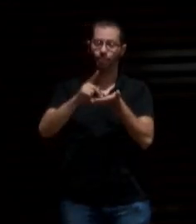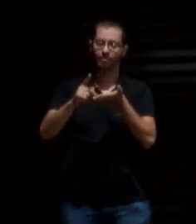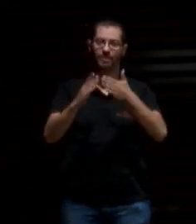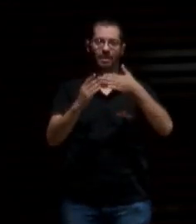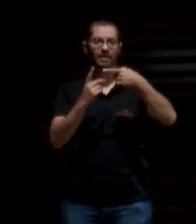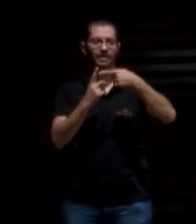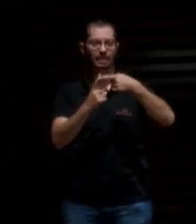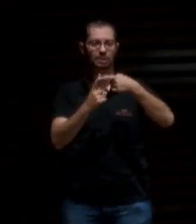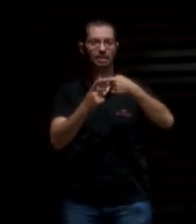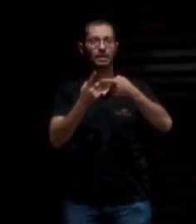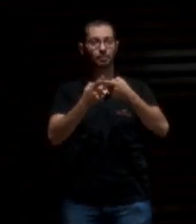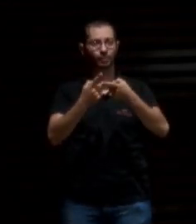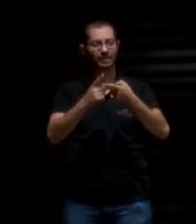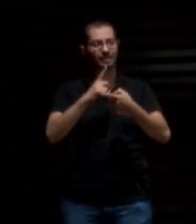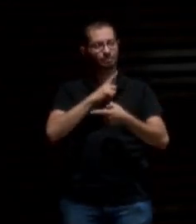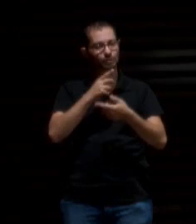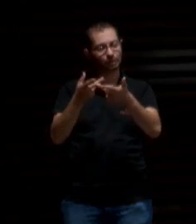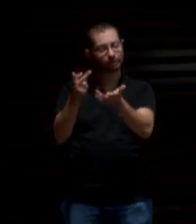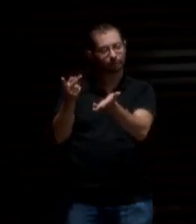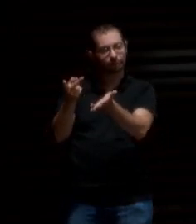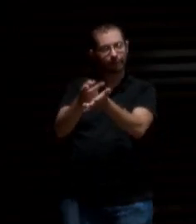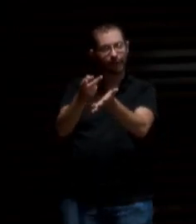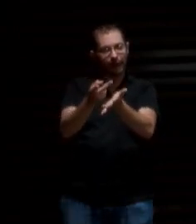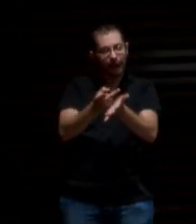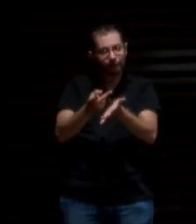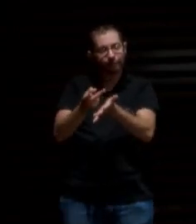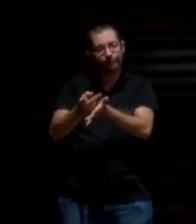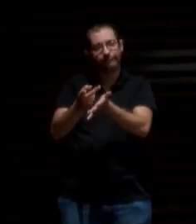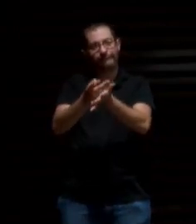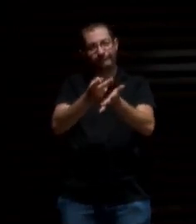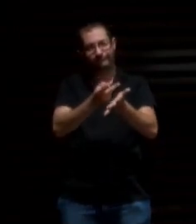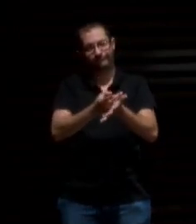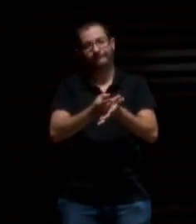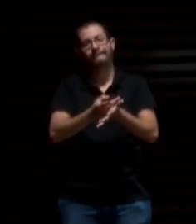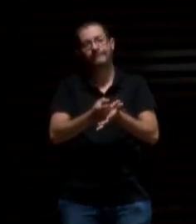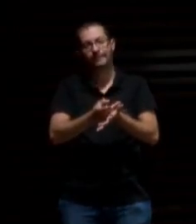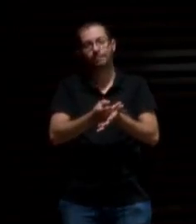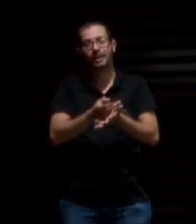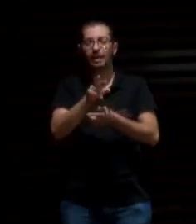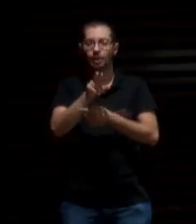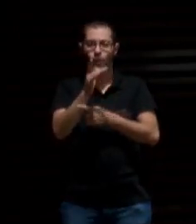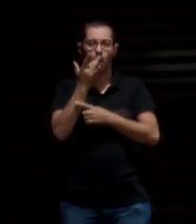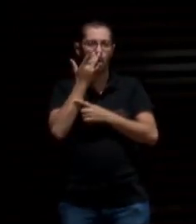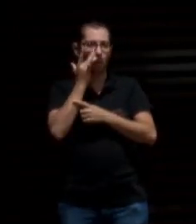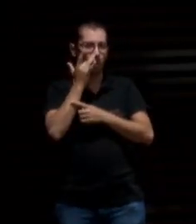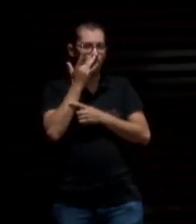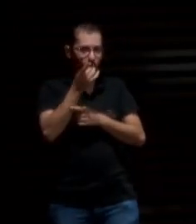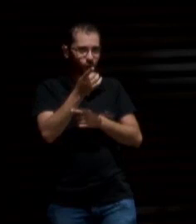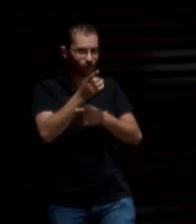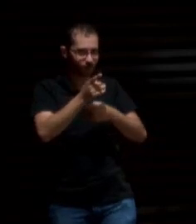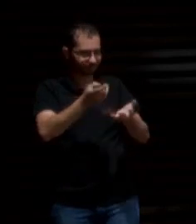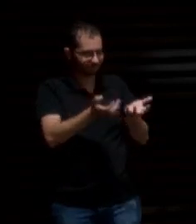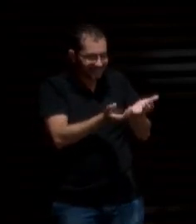tem muito joio no meio do trigo. E a provação tira o joio, como faz no ouro. E nós vamos ver maiores